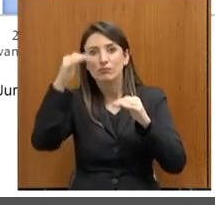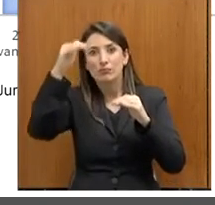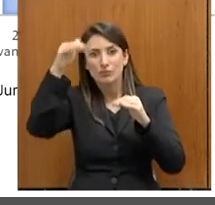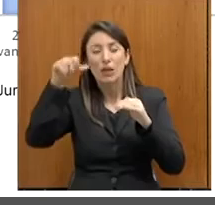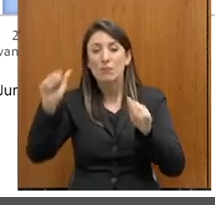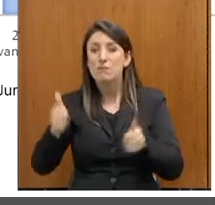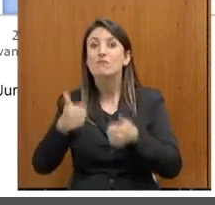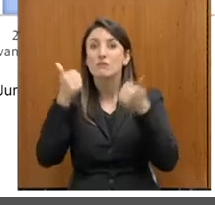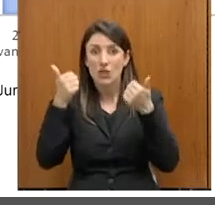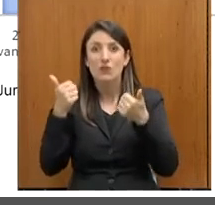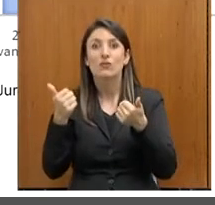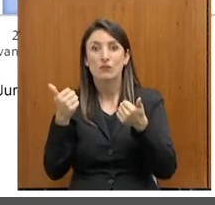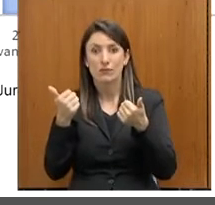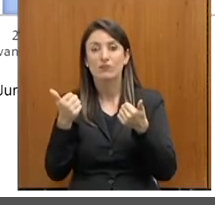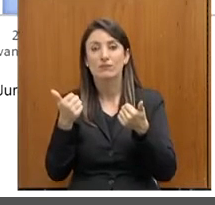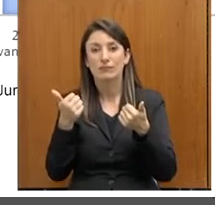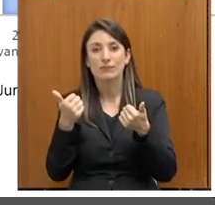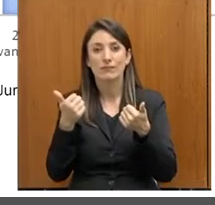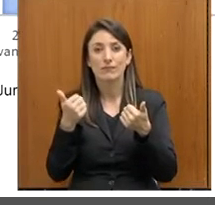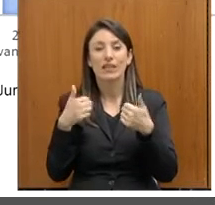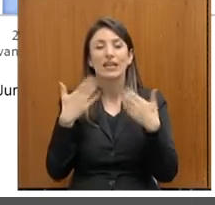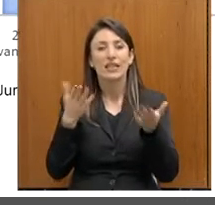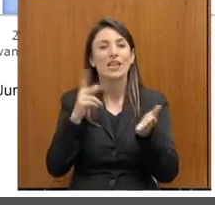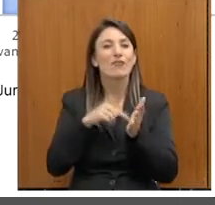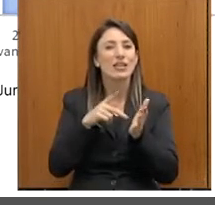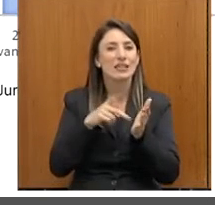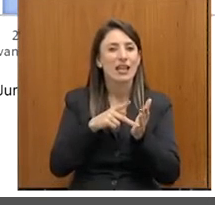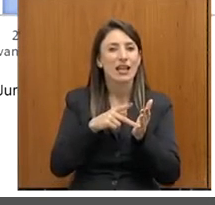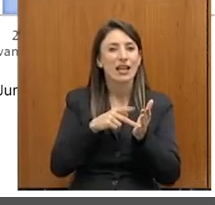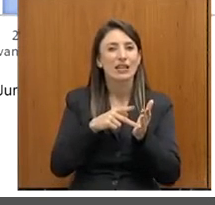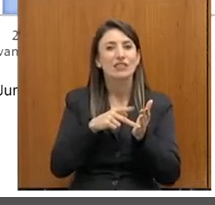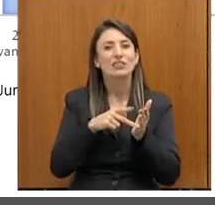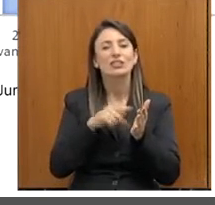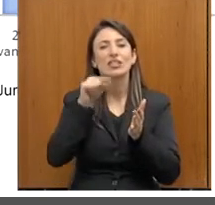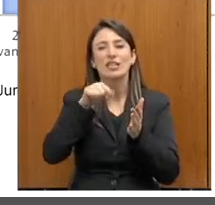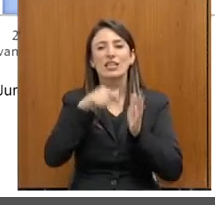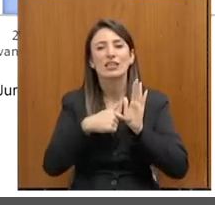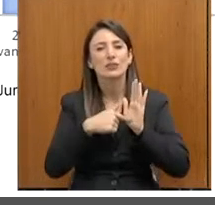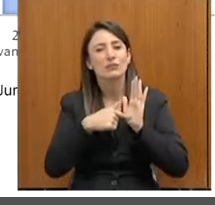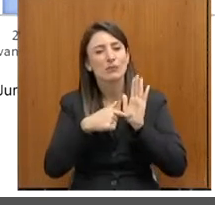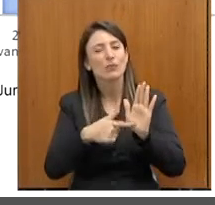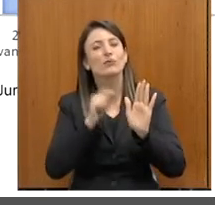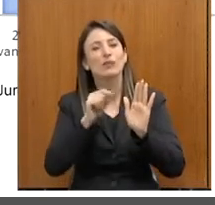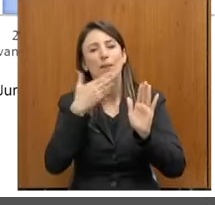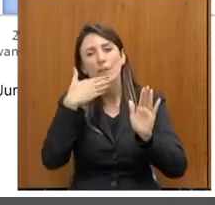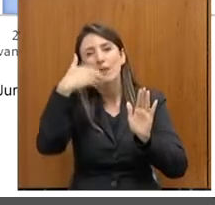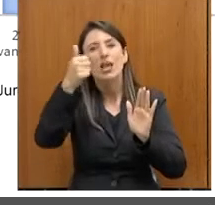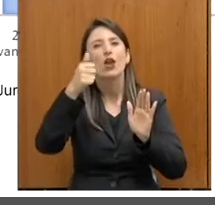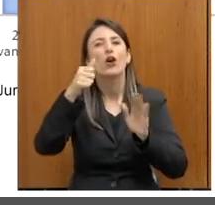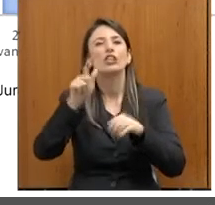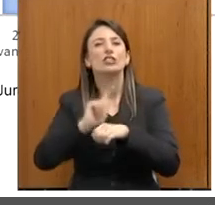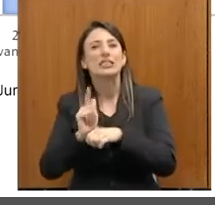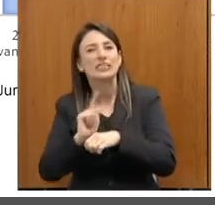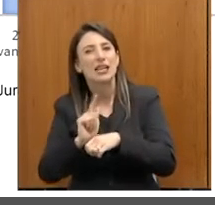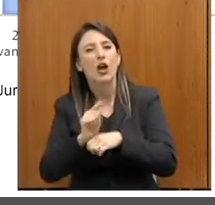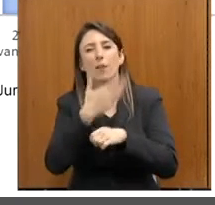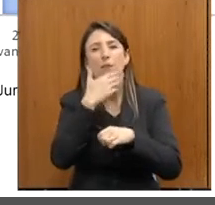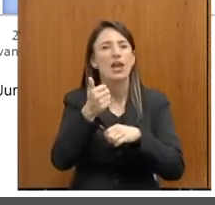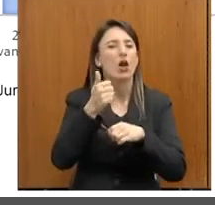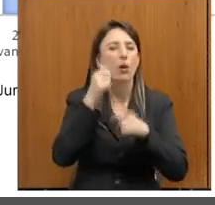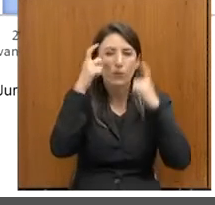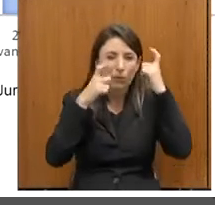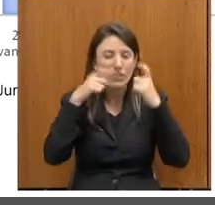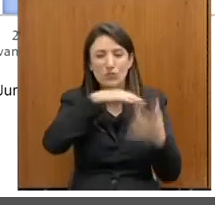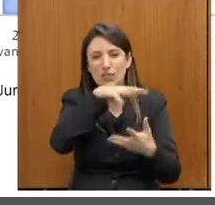é a isso na verdade reflete essa melhor gestão essa maior sustentabilidade e essa dívida